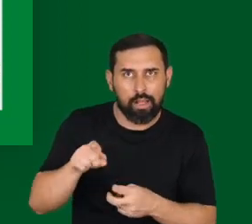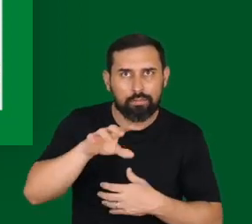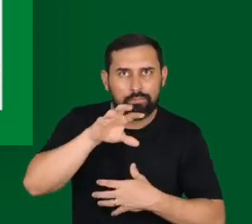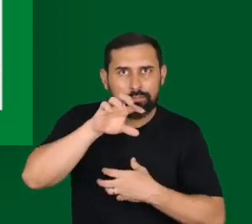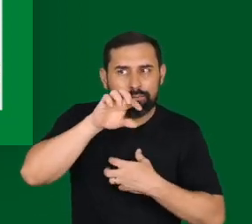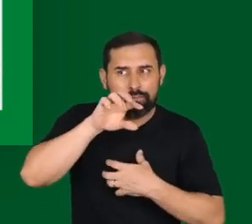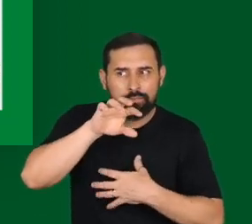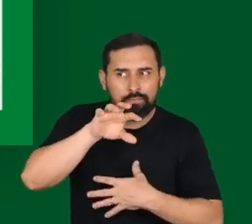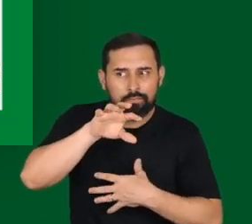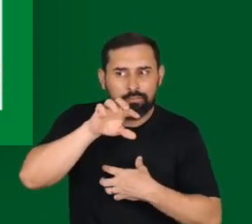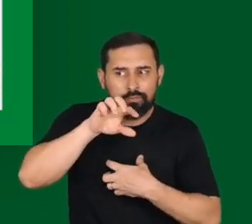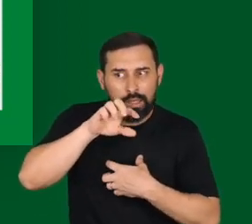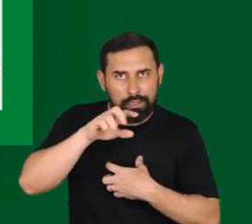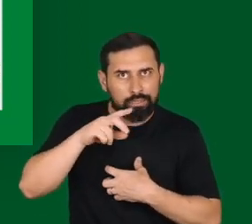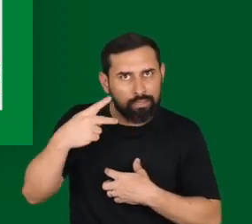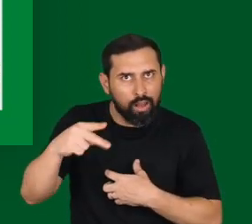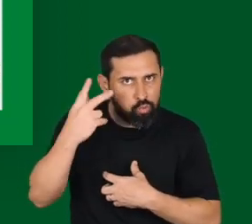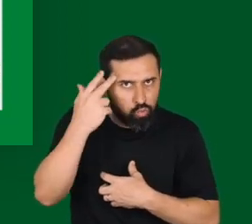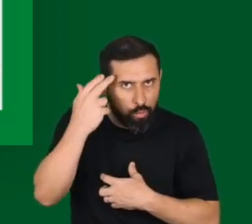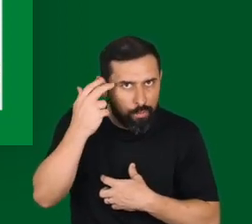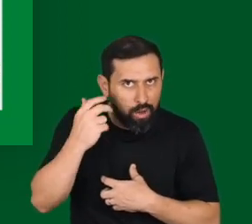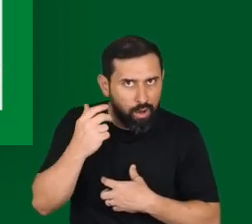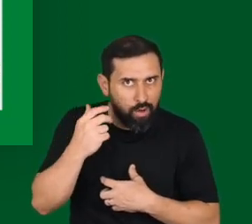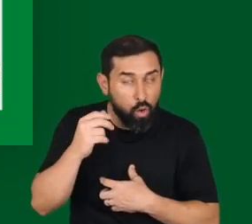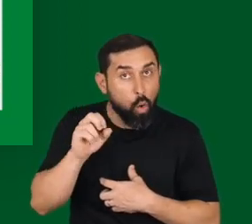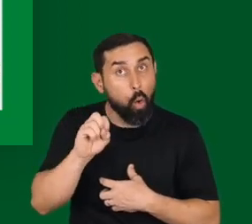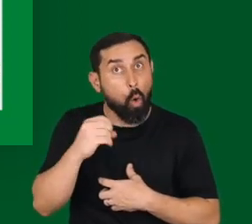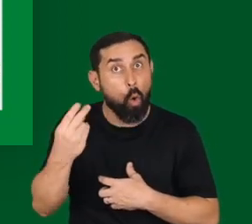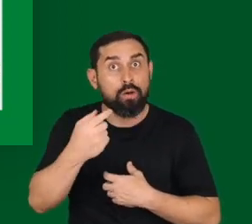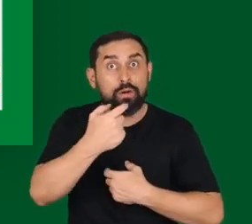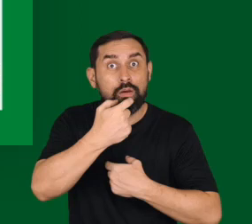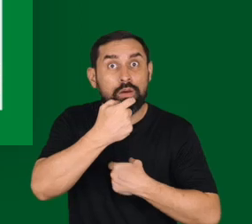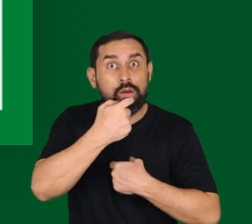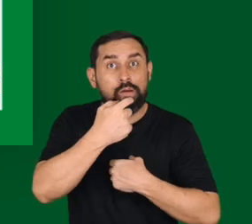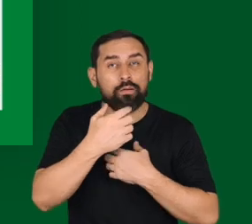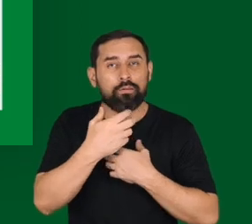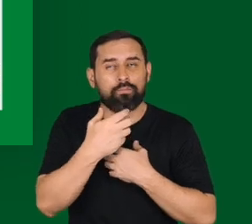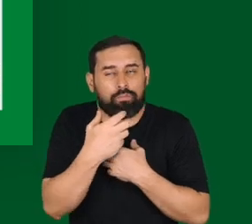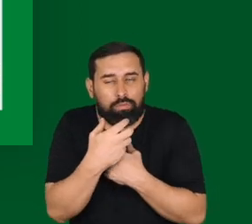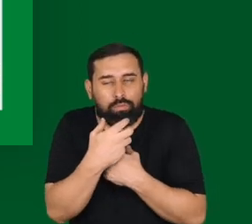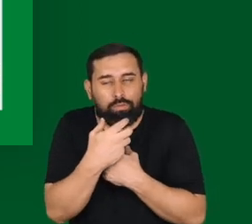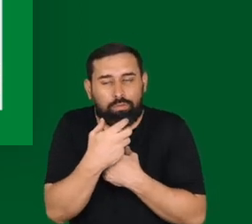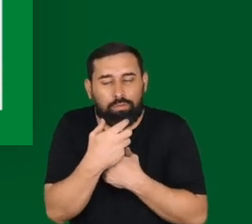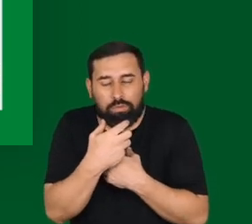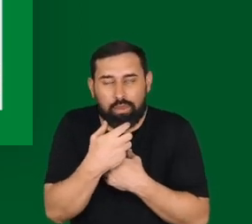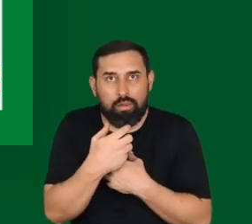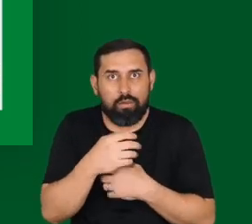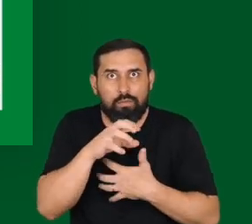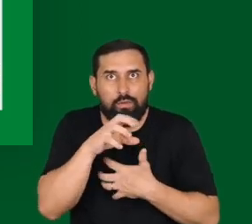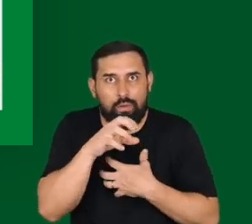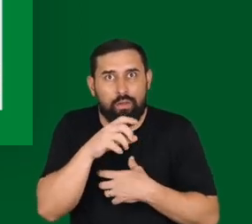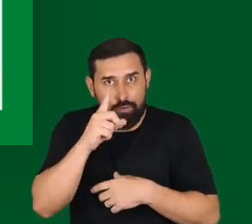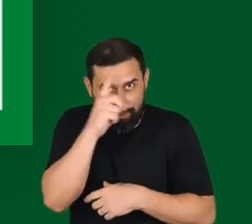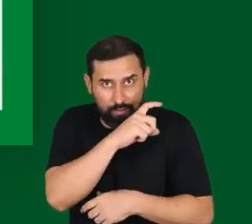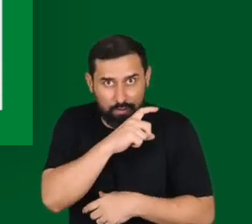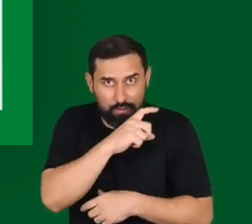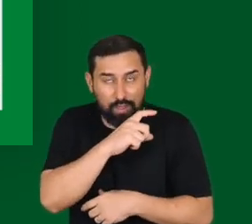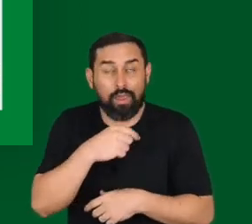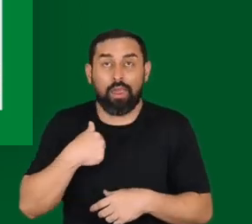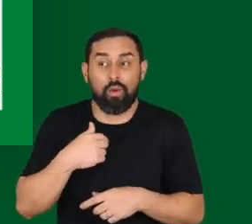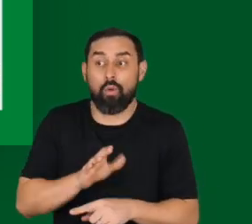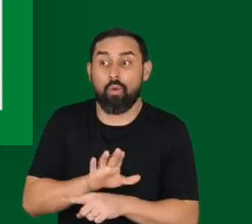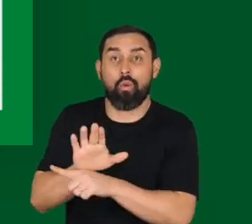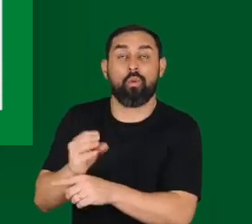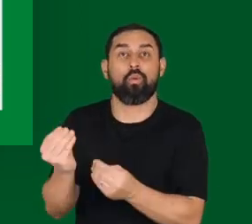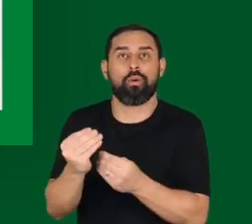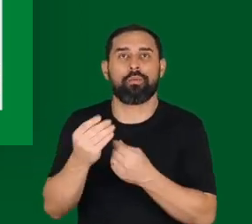está espontânea e a via aérea ela está particularmente obstruída pelo mau posicionamento ou não. Para isso, a